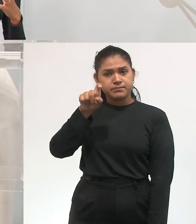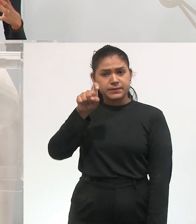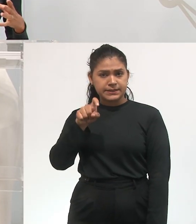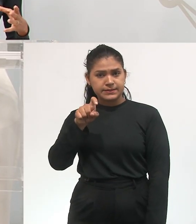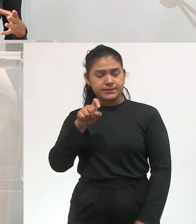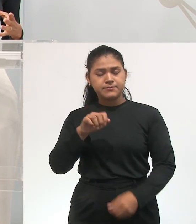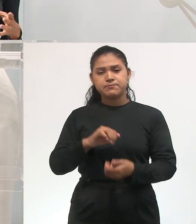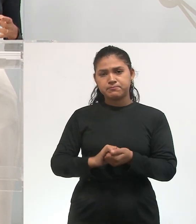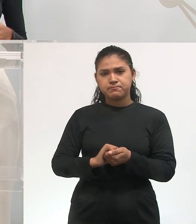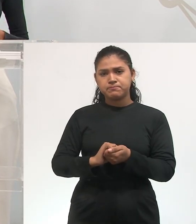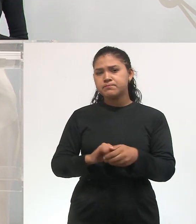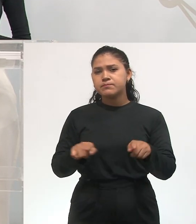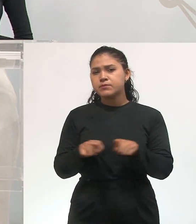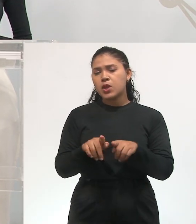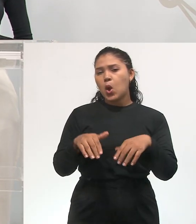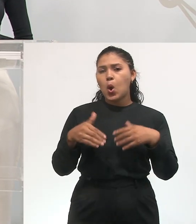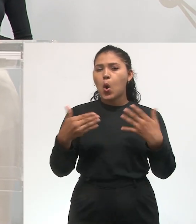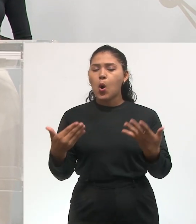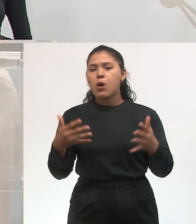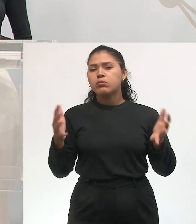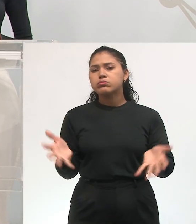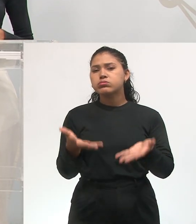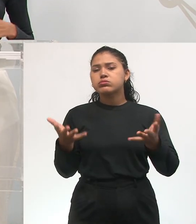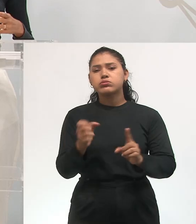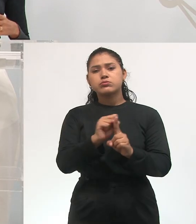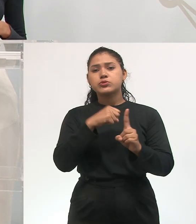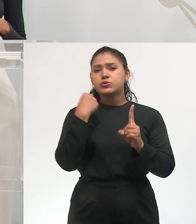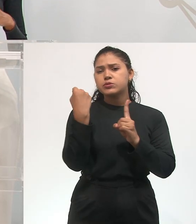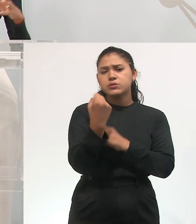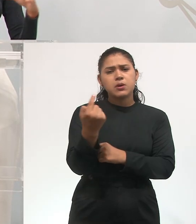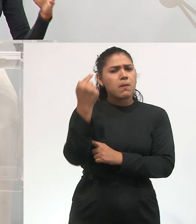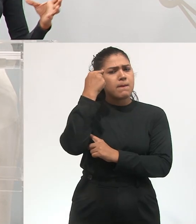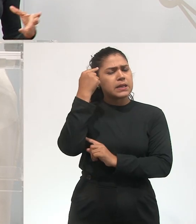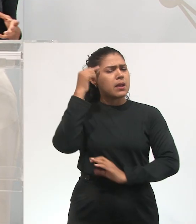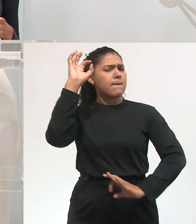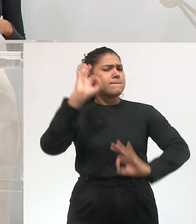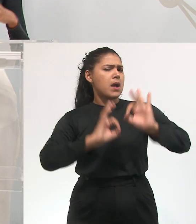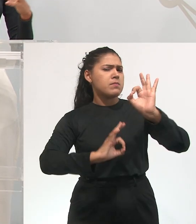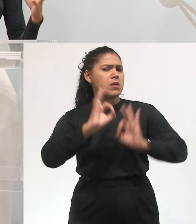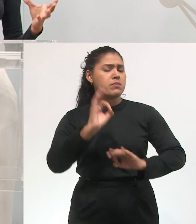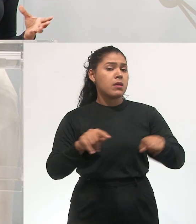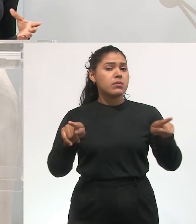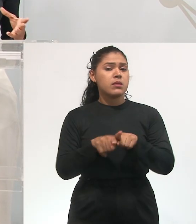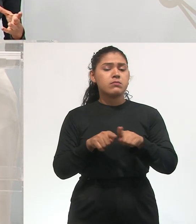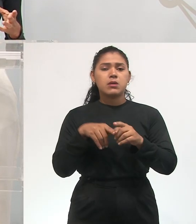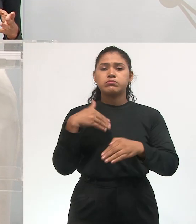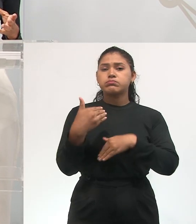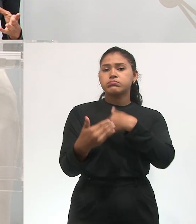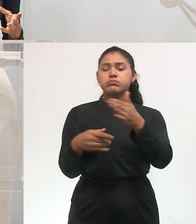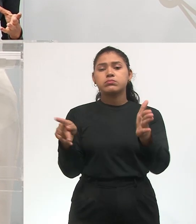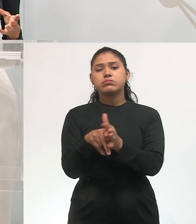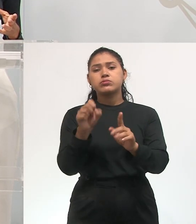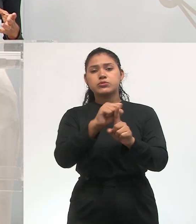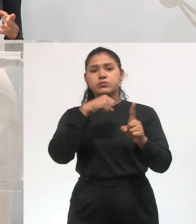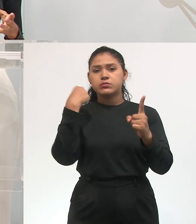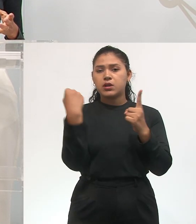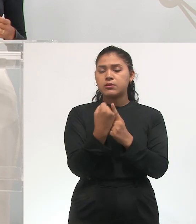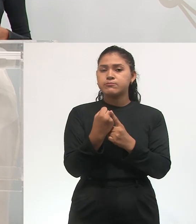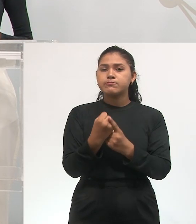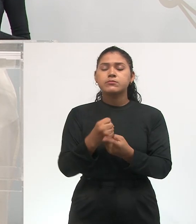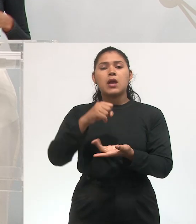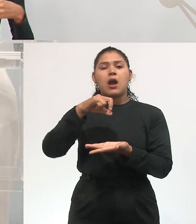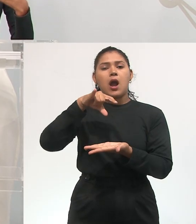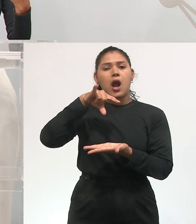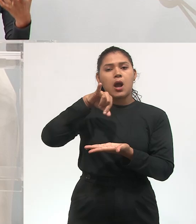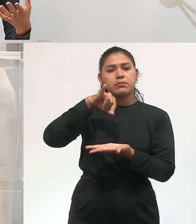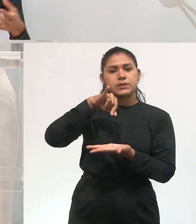suas contribuições para pensarmos a organização e o funcionamento da sociedade capitalista,